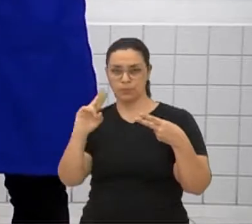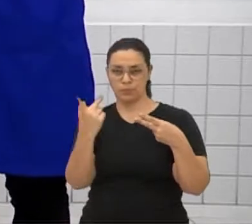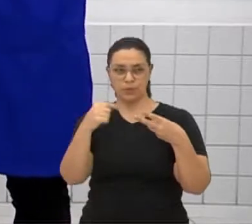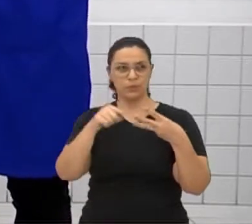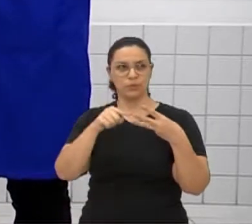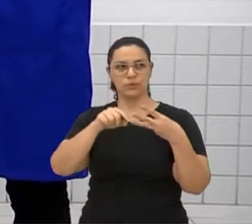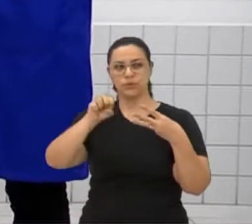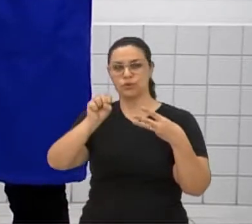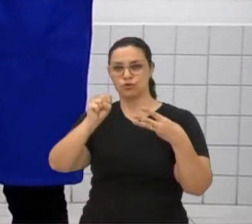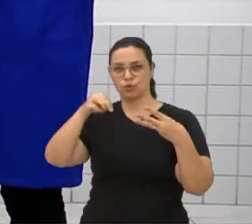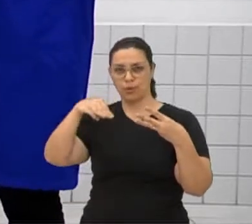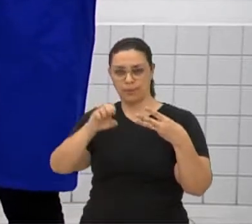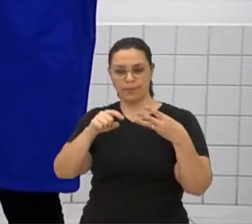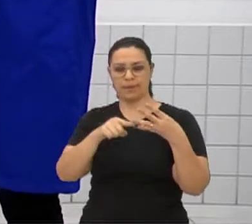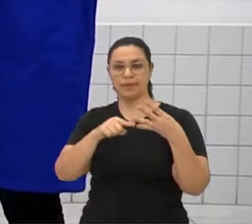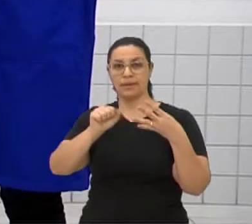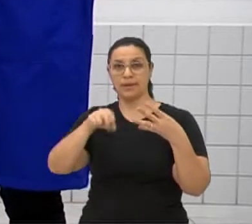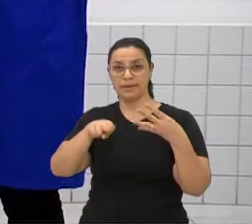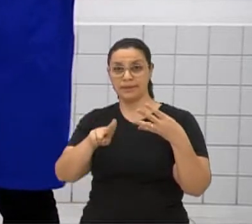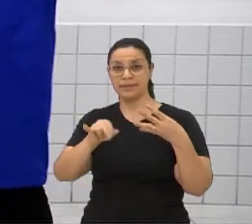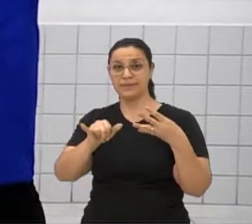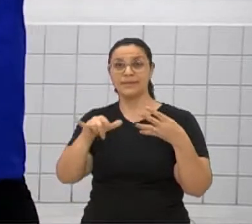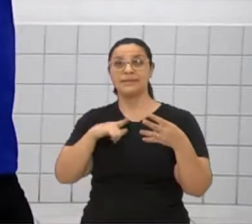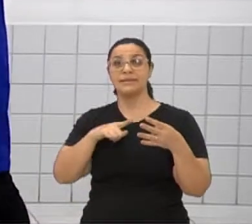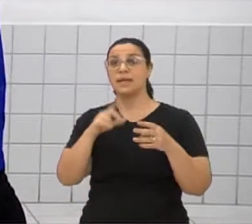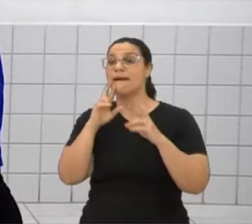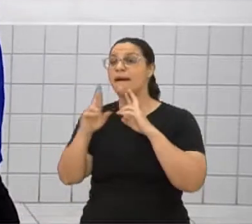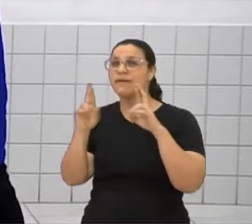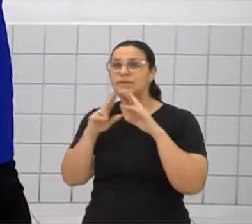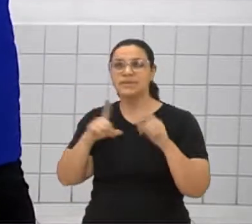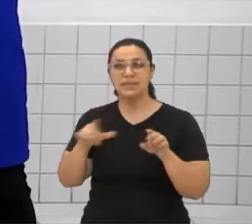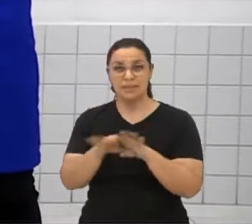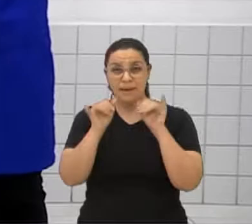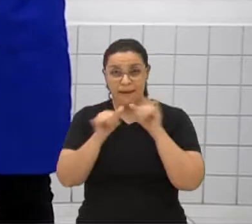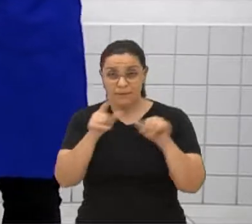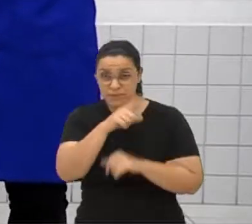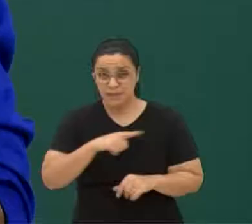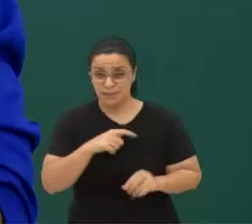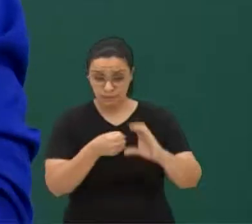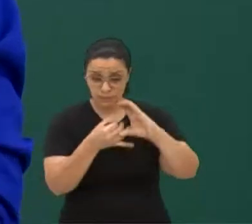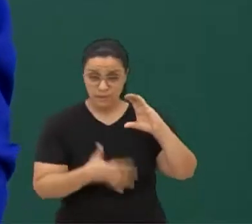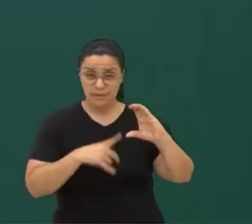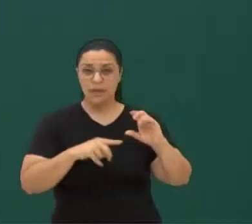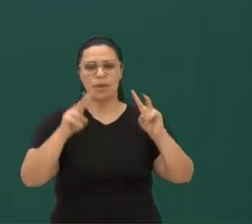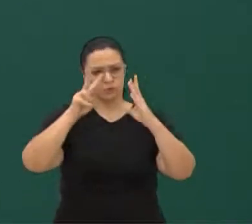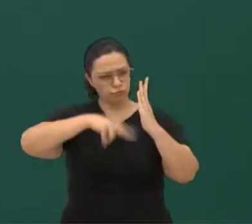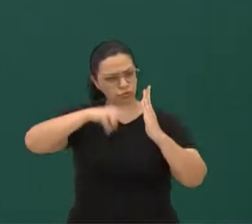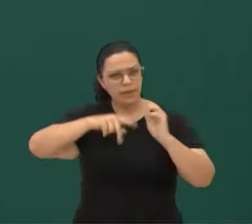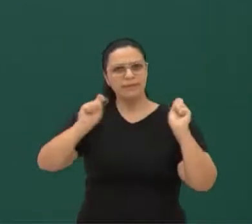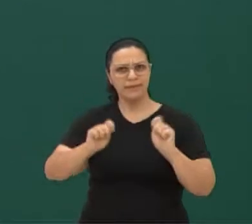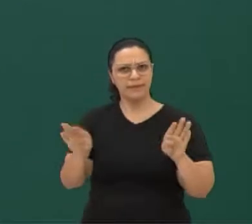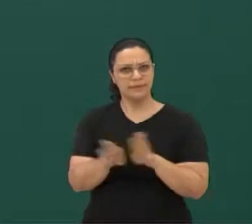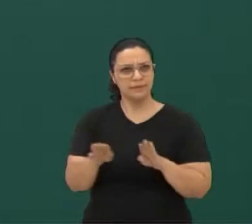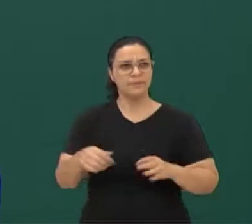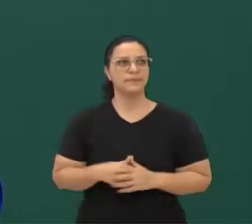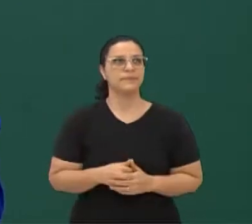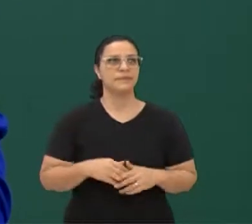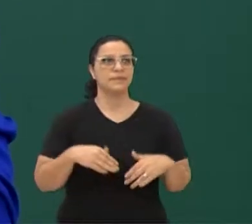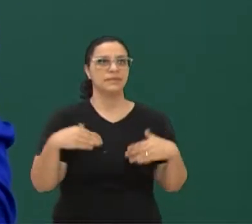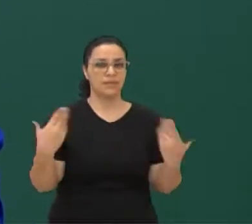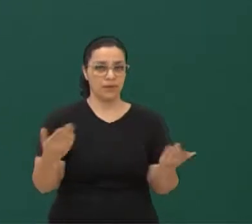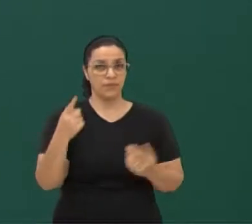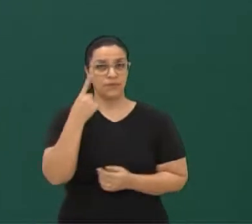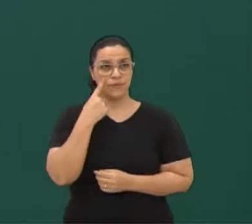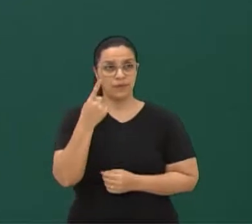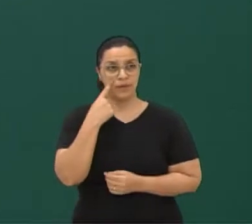bom então a Letícia eu tenho alguns recadinhos aqui você é e para Ah tá deixa